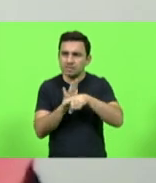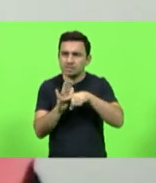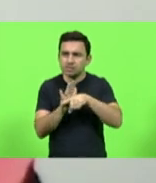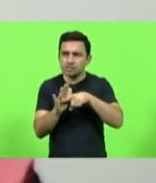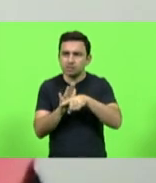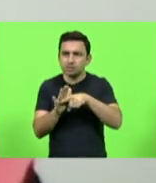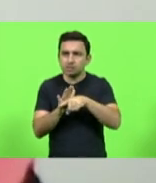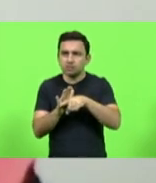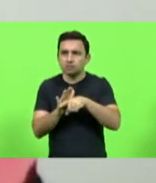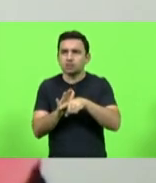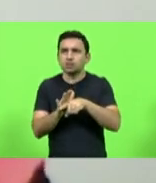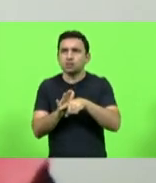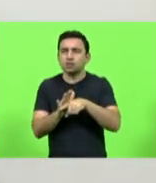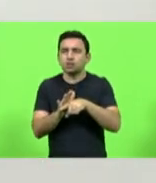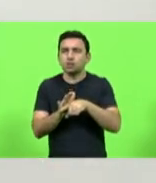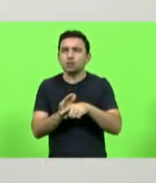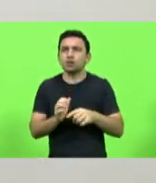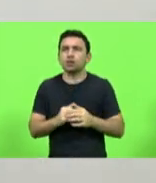Um estudo também